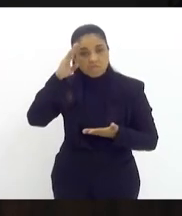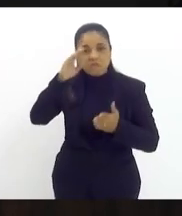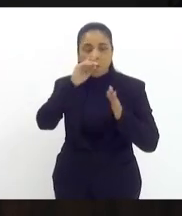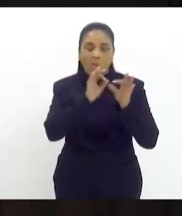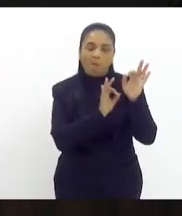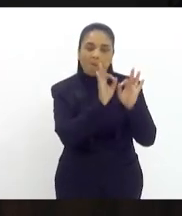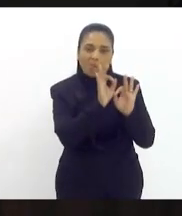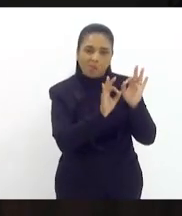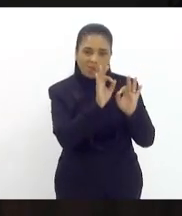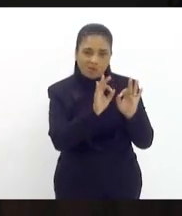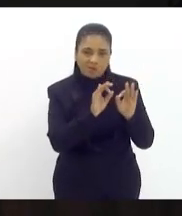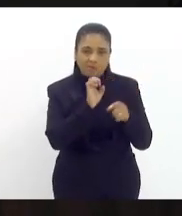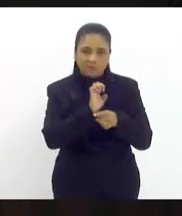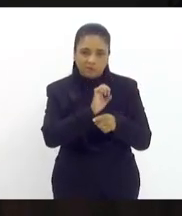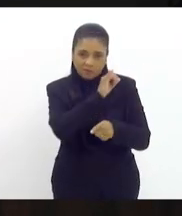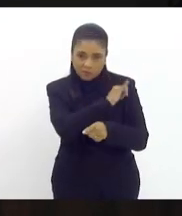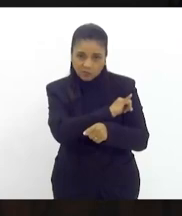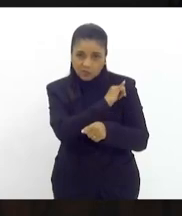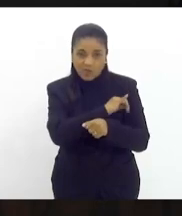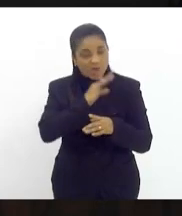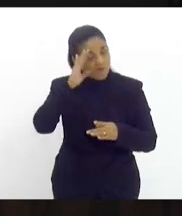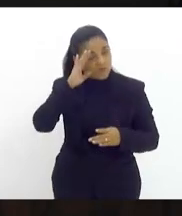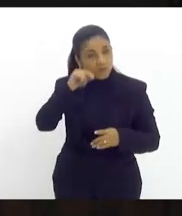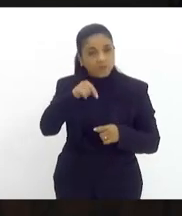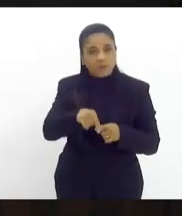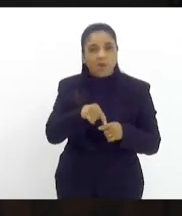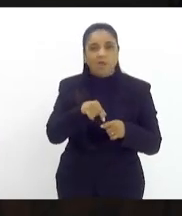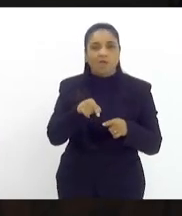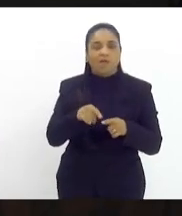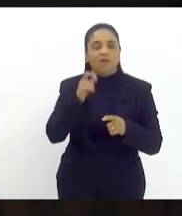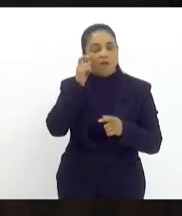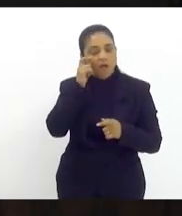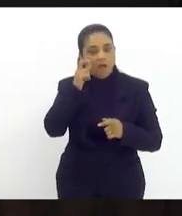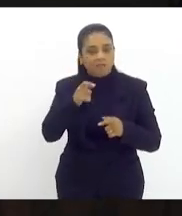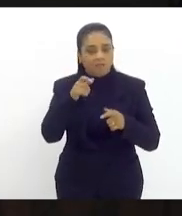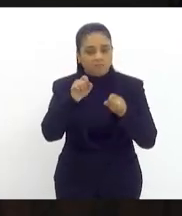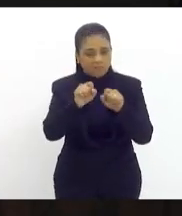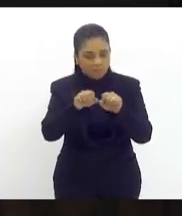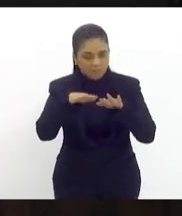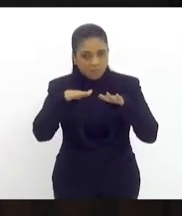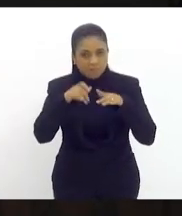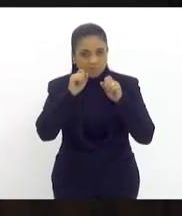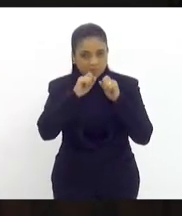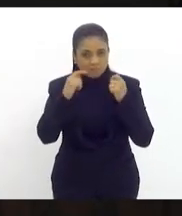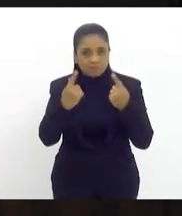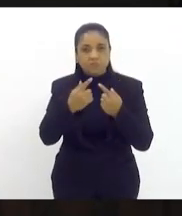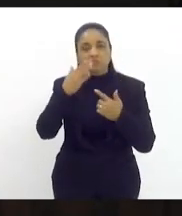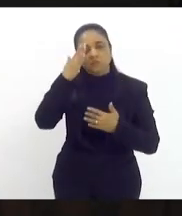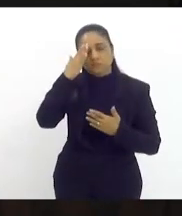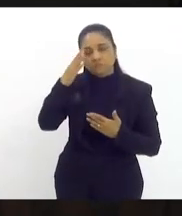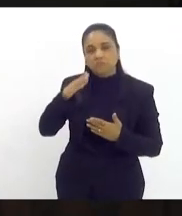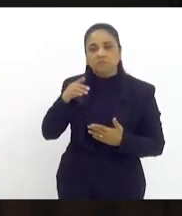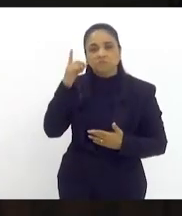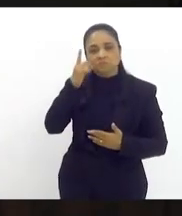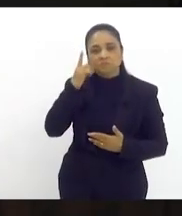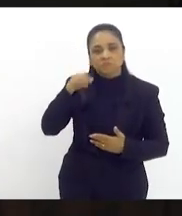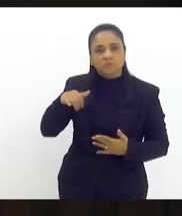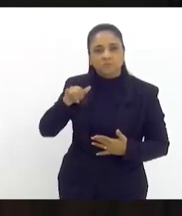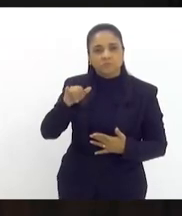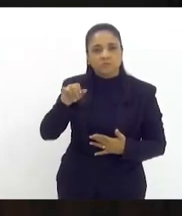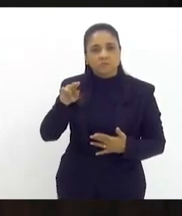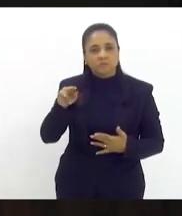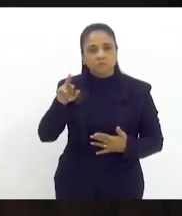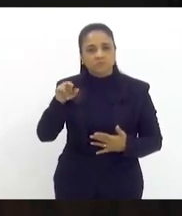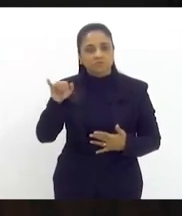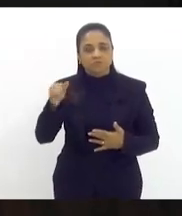Janeiro então nesse sentido é fundamental que essa casa esteja atenta então muito obrigada deputada Yuri em não havendo mais